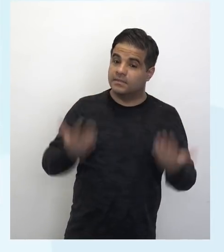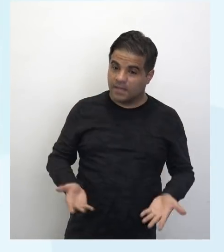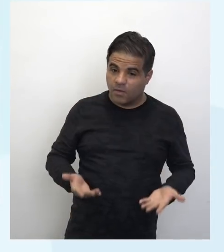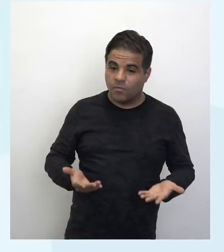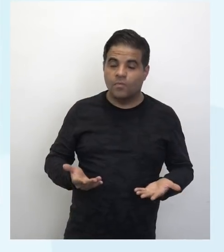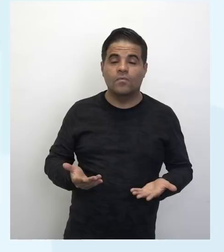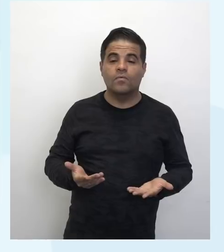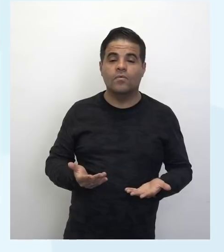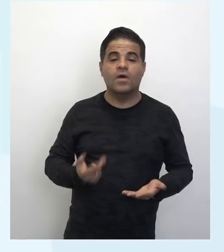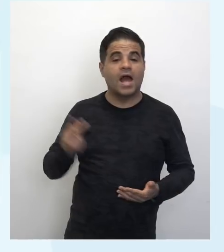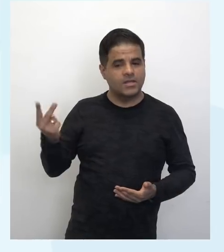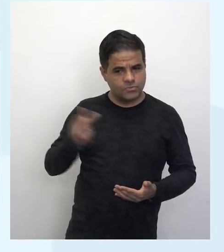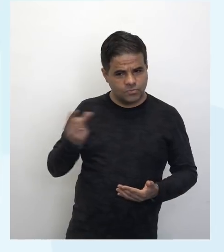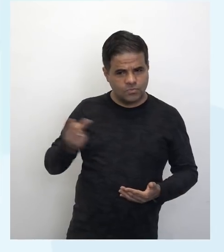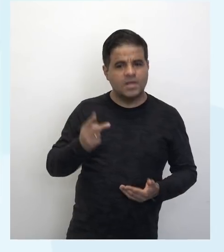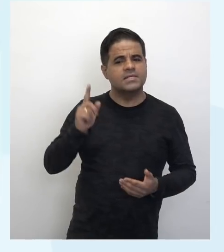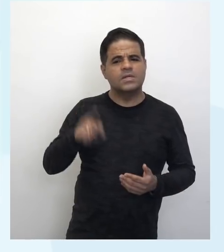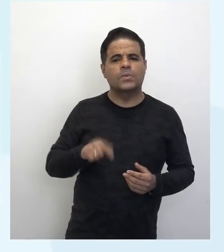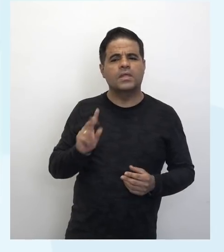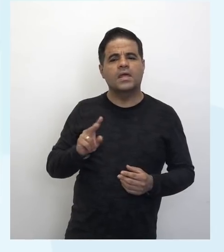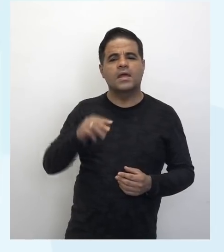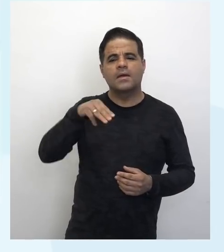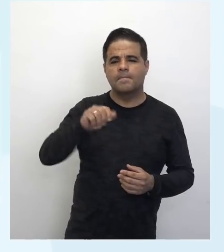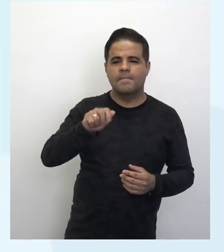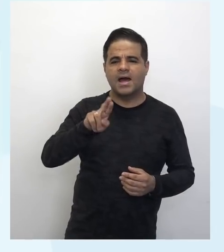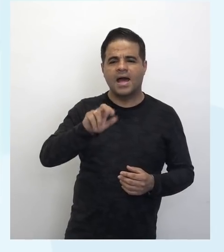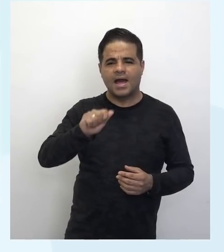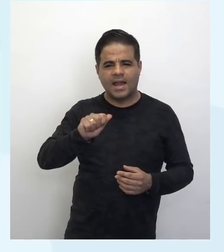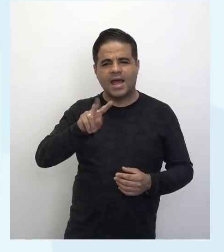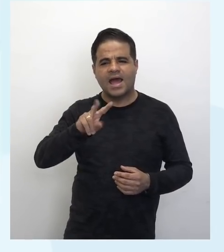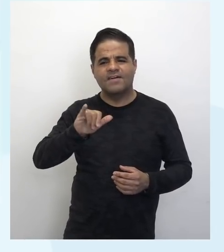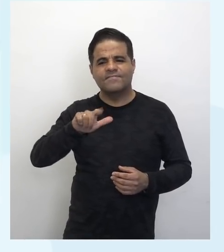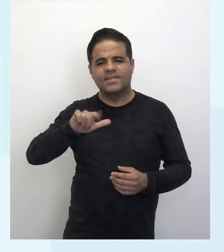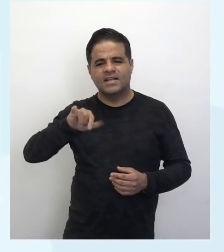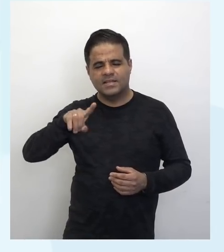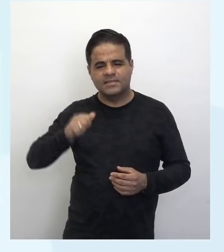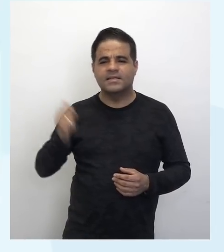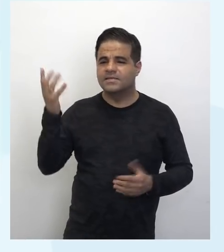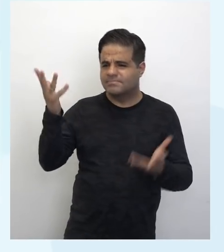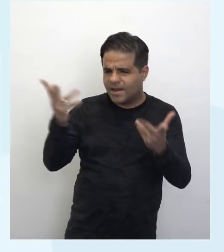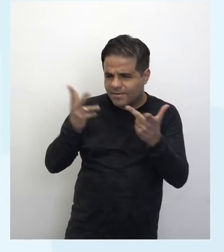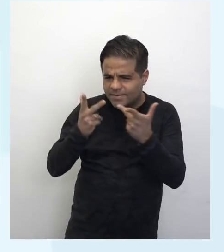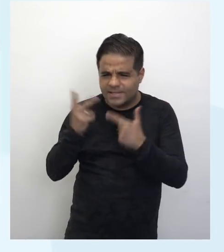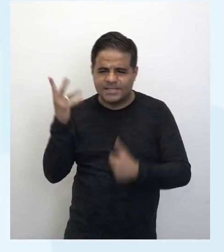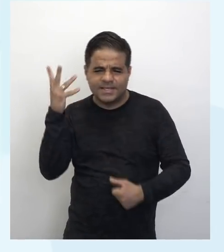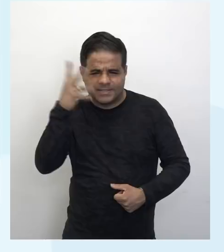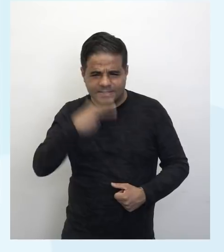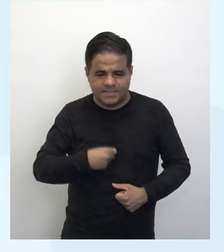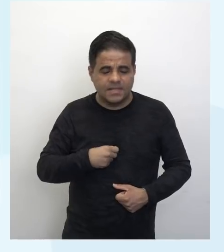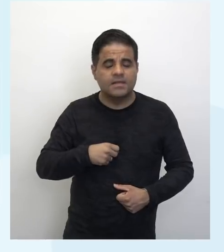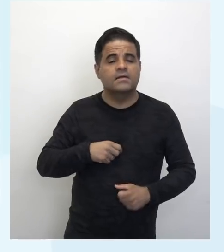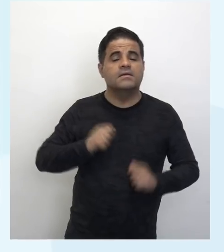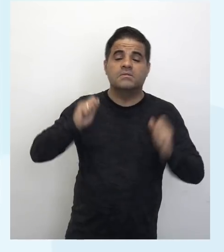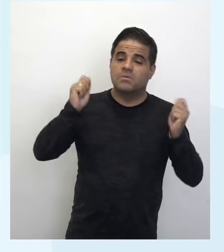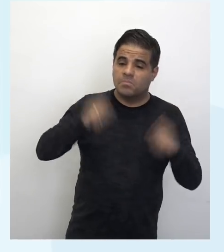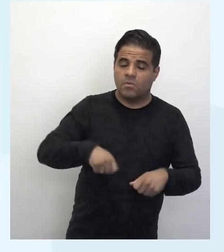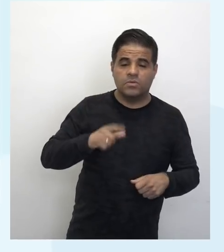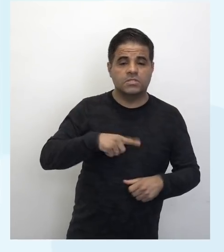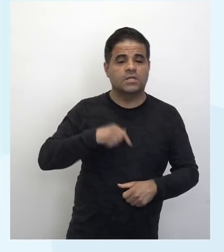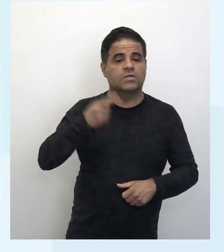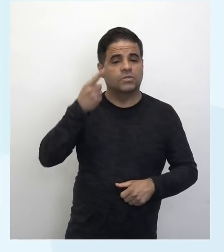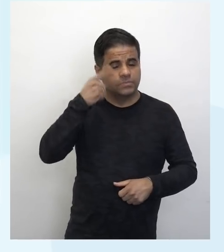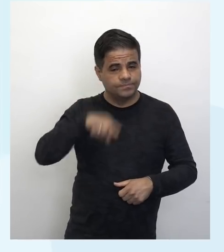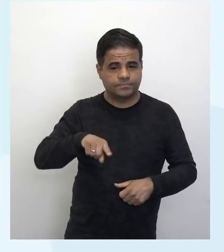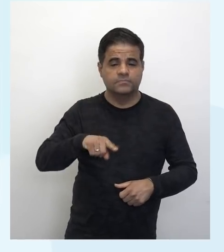elas são maravilhindas, tá? Como vai funcionar a tabela da verdade? tá? A gente pode ter aqui, Ju e Fabiana